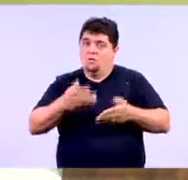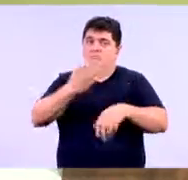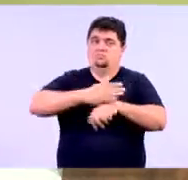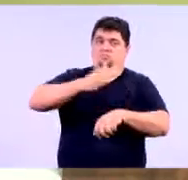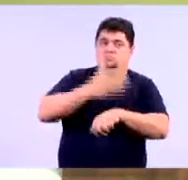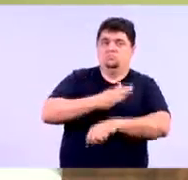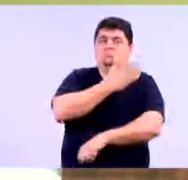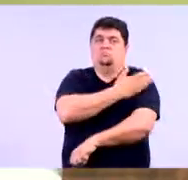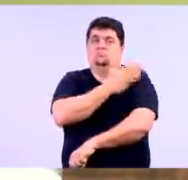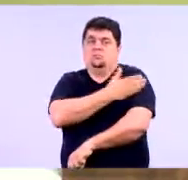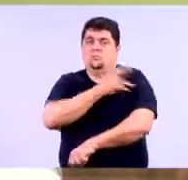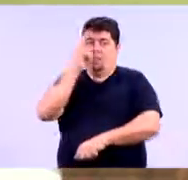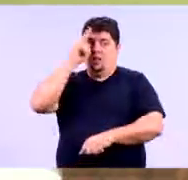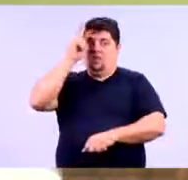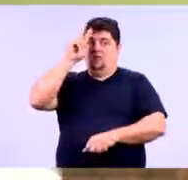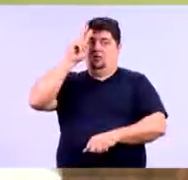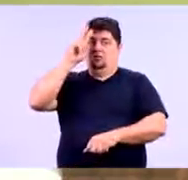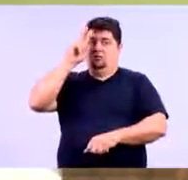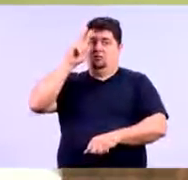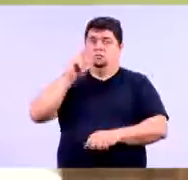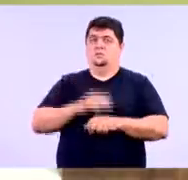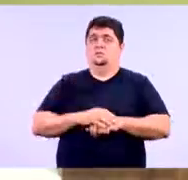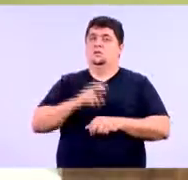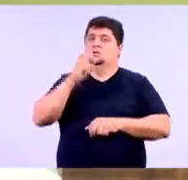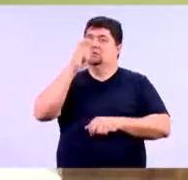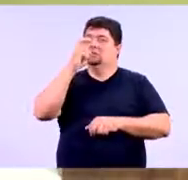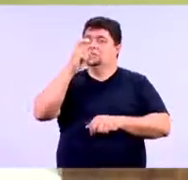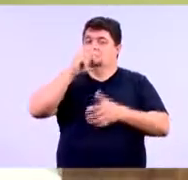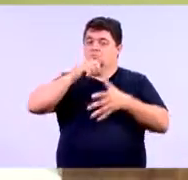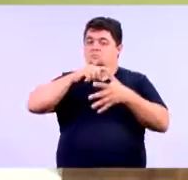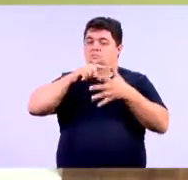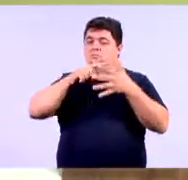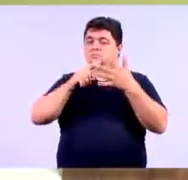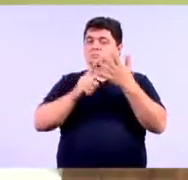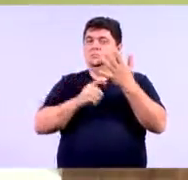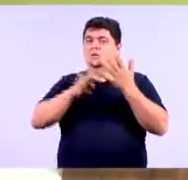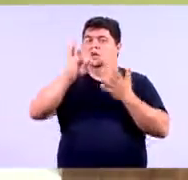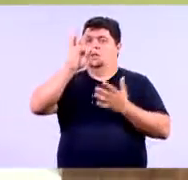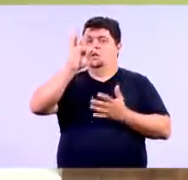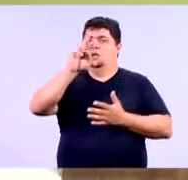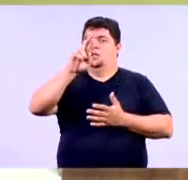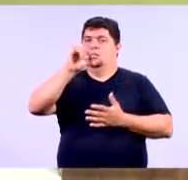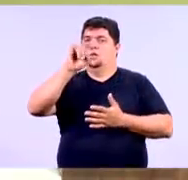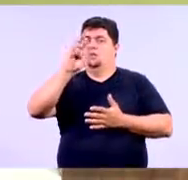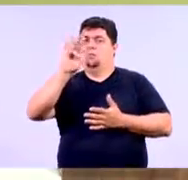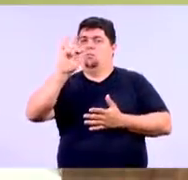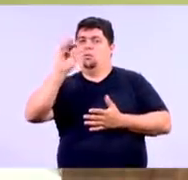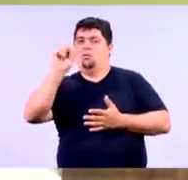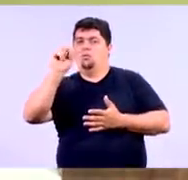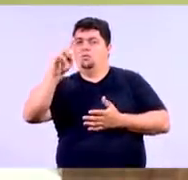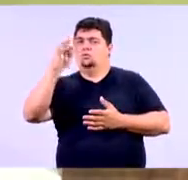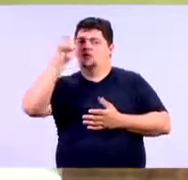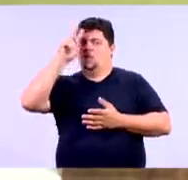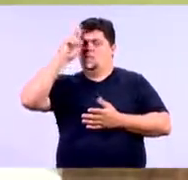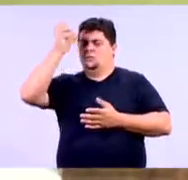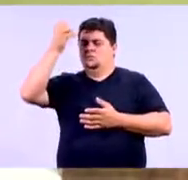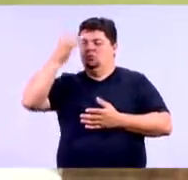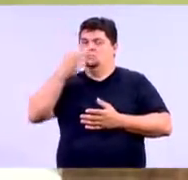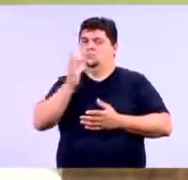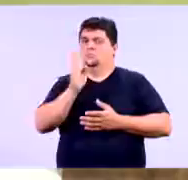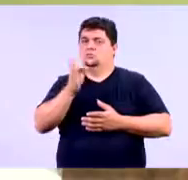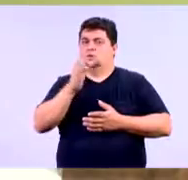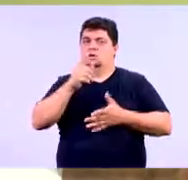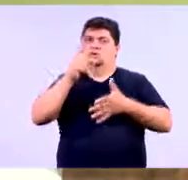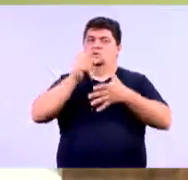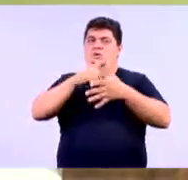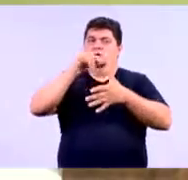atividade. Lembrando, temos 5 espécies de tributos, tá? Vejam que nós falamos aí 5,